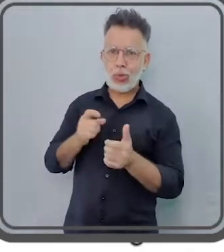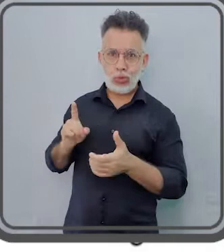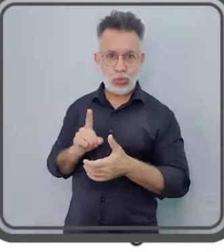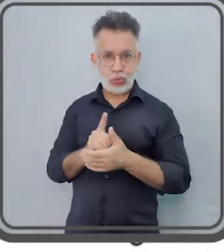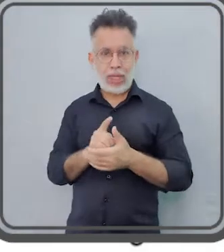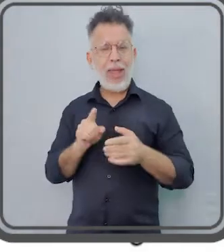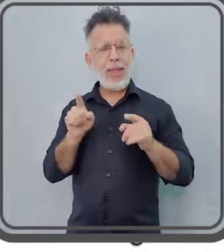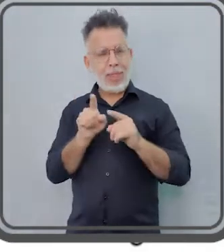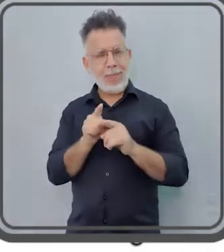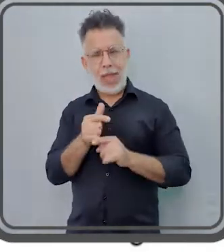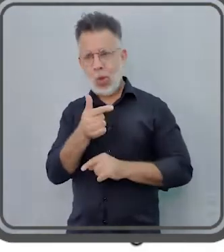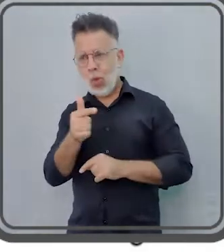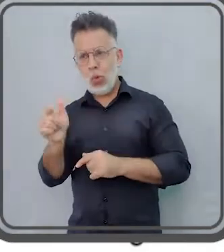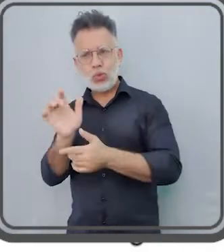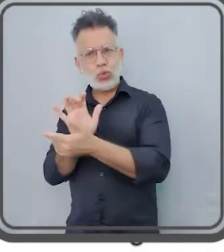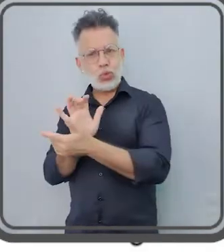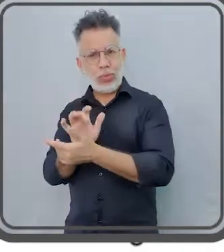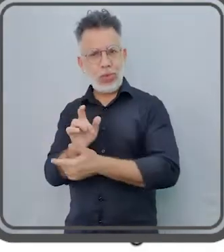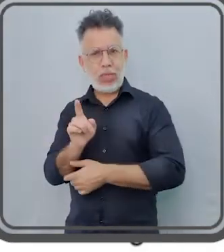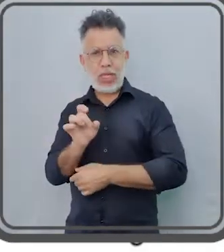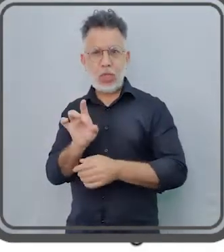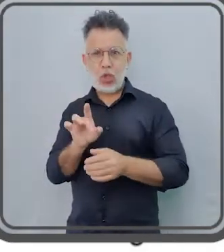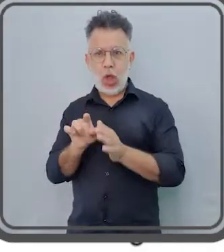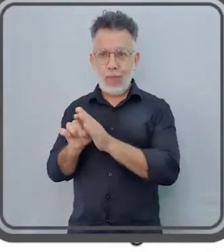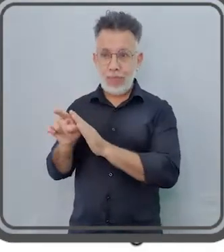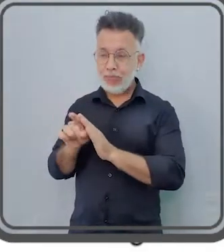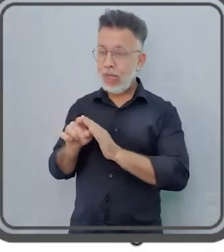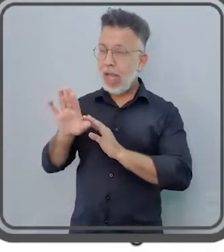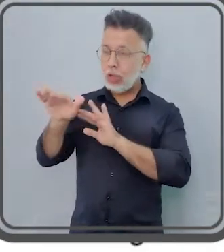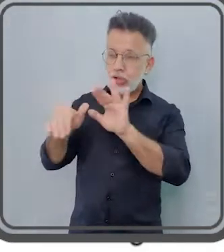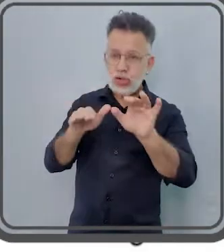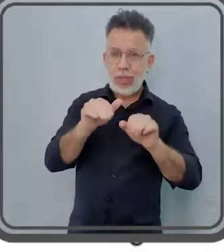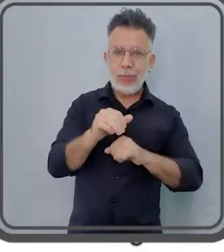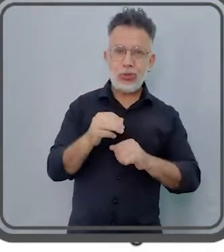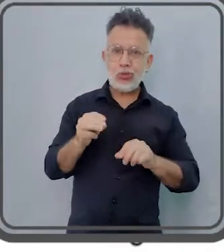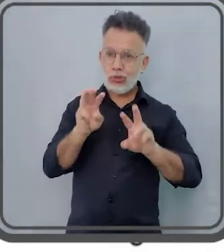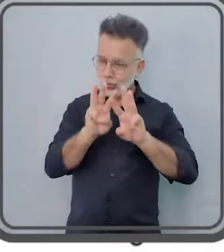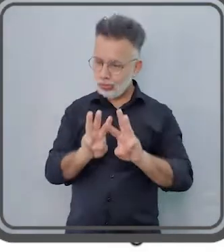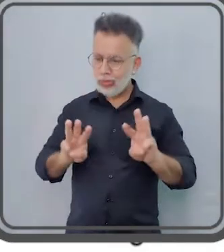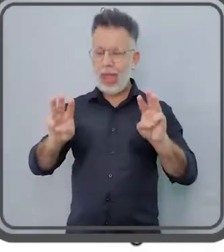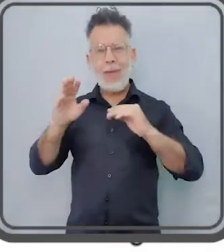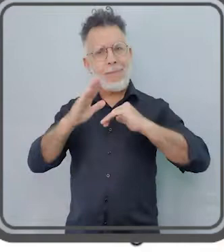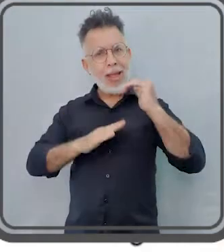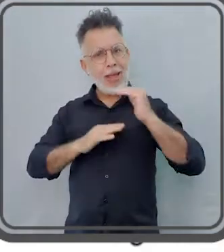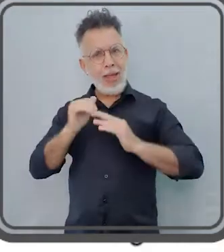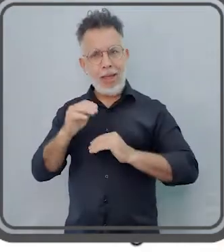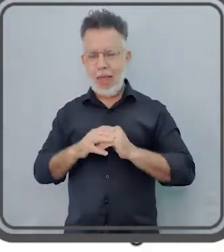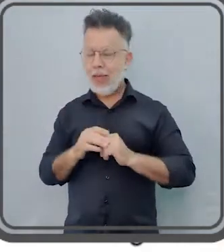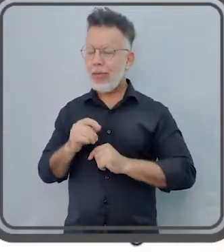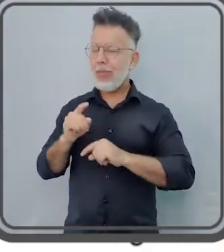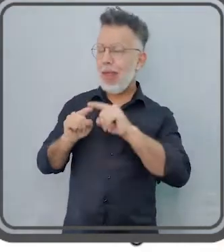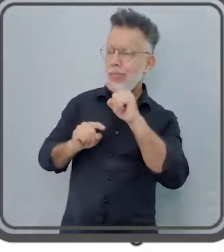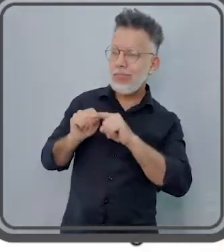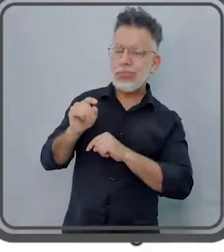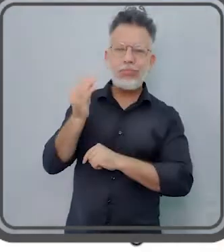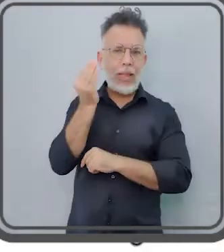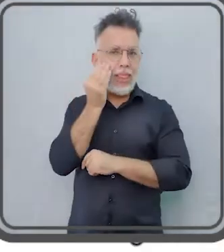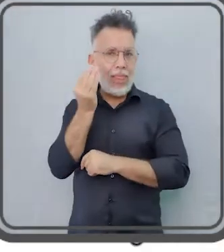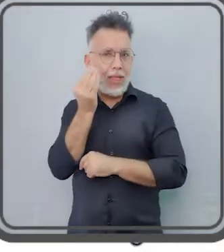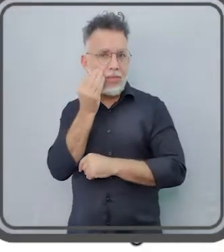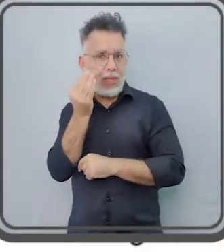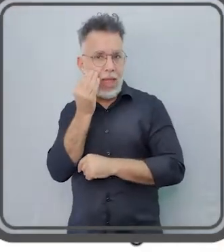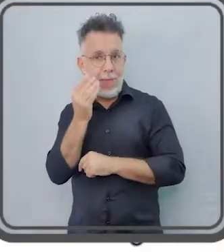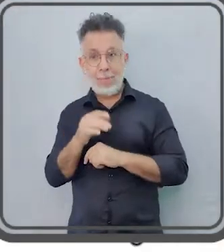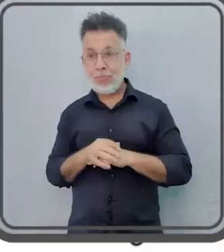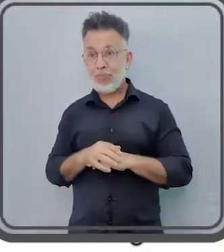são consumidoras, né? Então, a gente vai extraindo muito insights, chama junto essas mulheres para cocriar mesmo, testar protótipo, e aí a